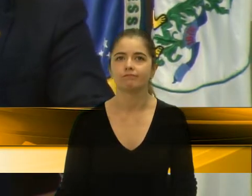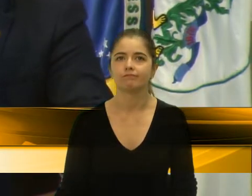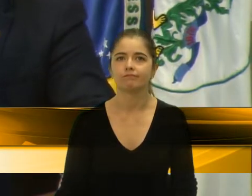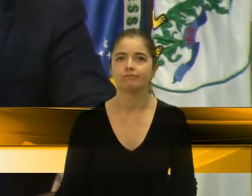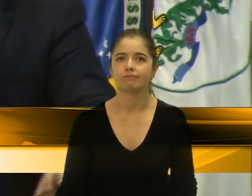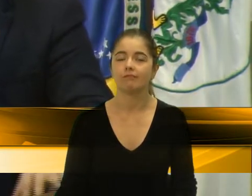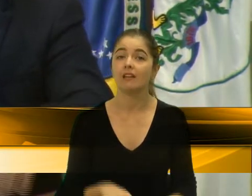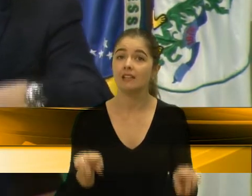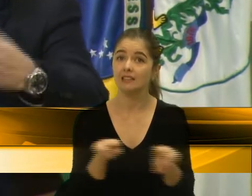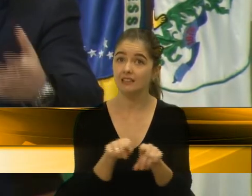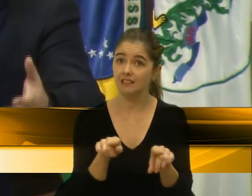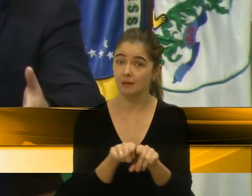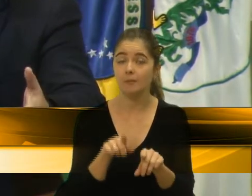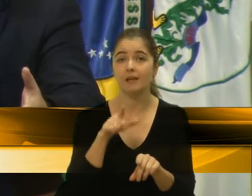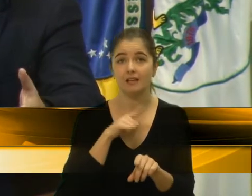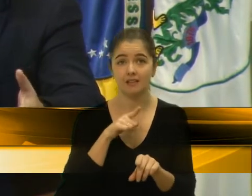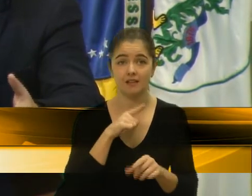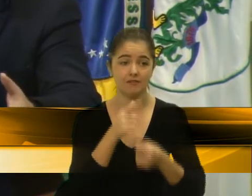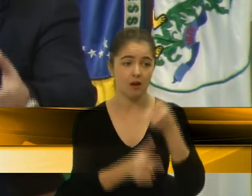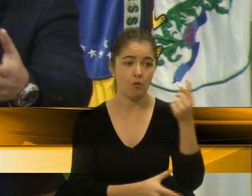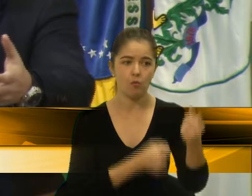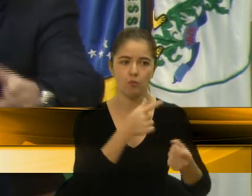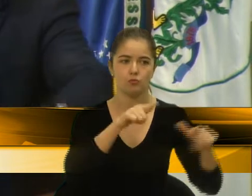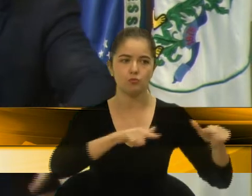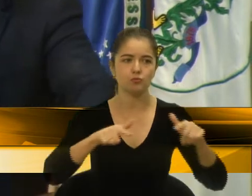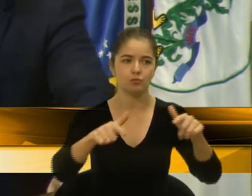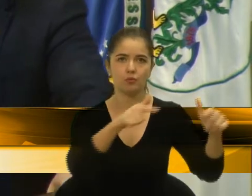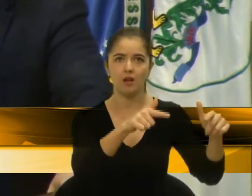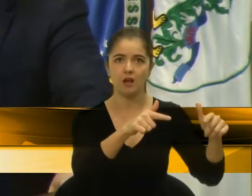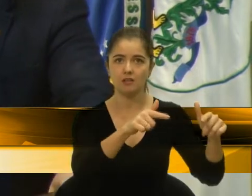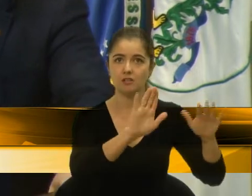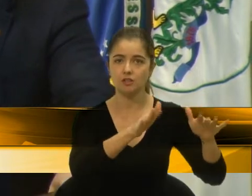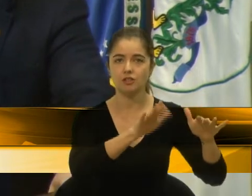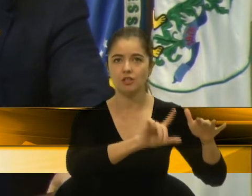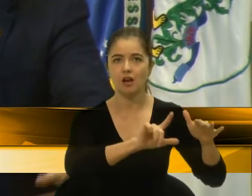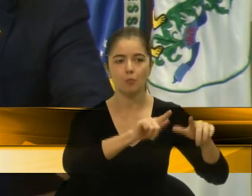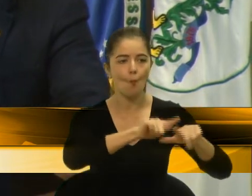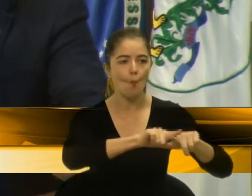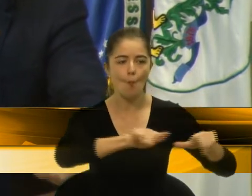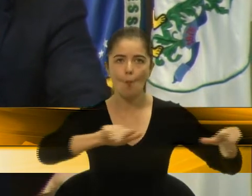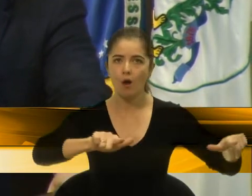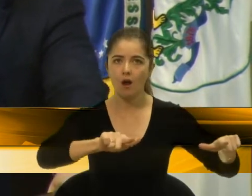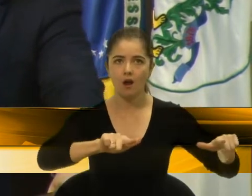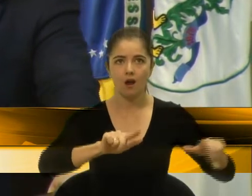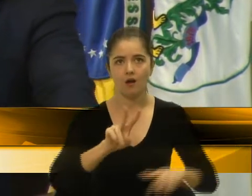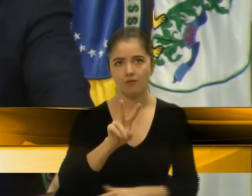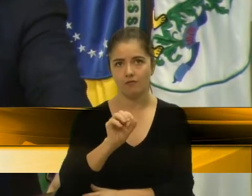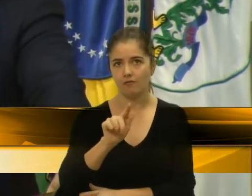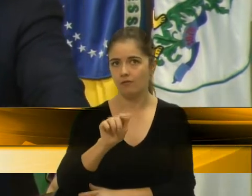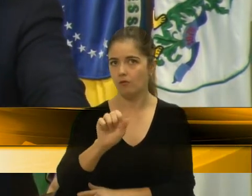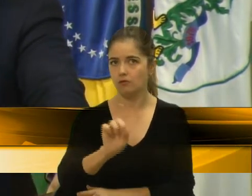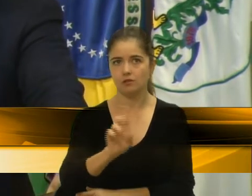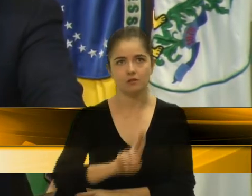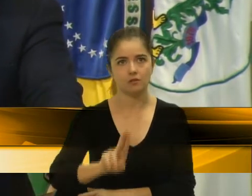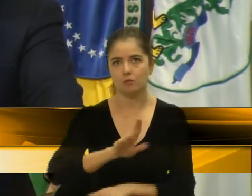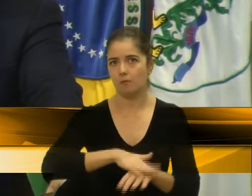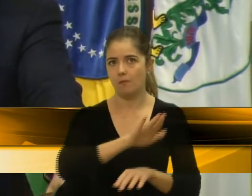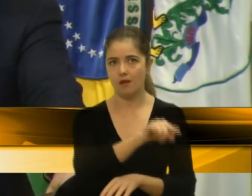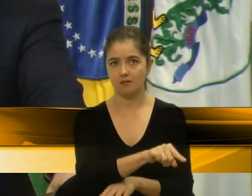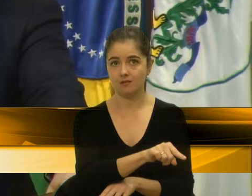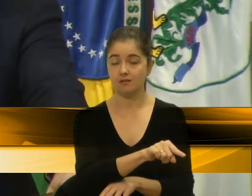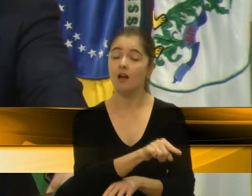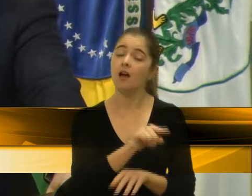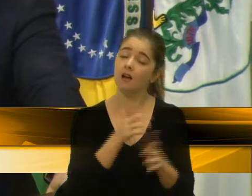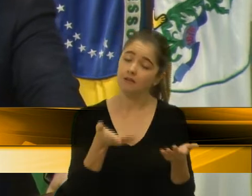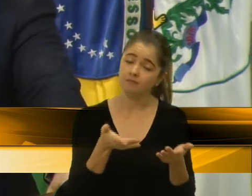dos pavilhões foram desocupados pela Voges já, né? E o município pode ocupar e pode apresentar um plano de ocupação desses